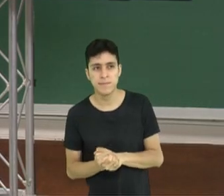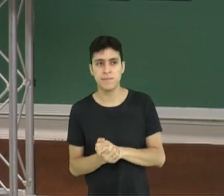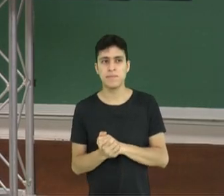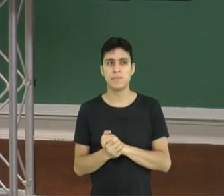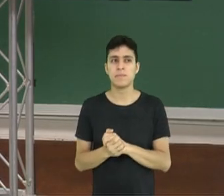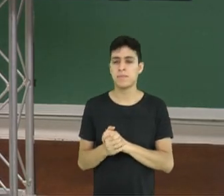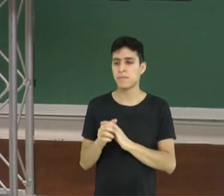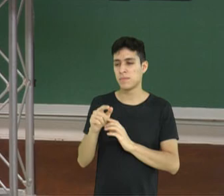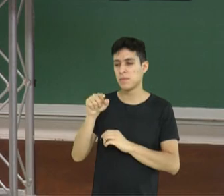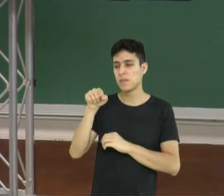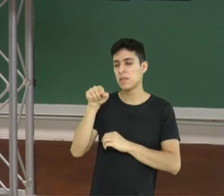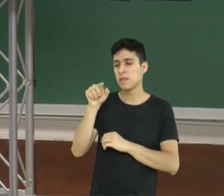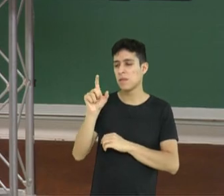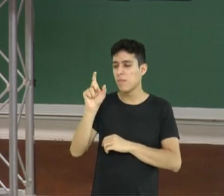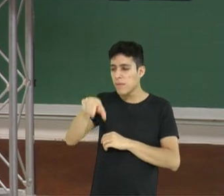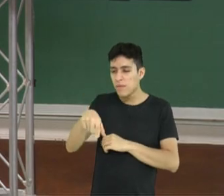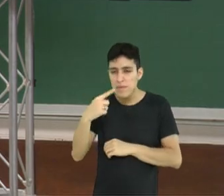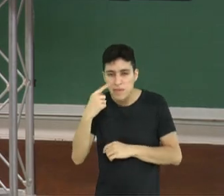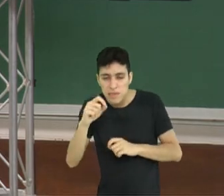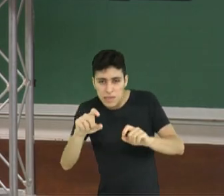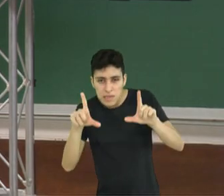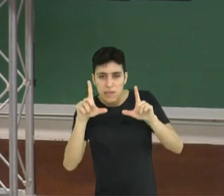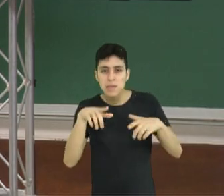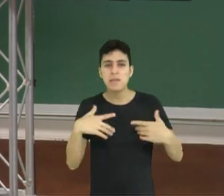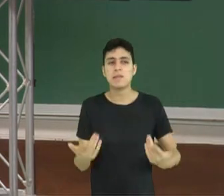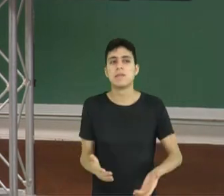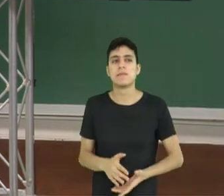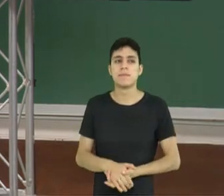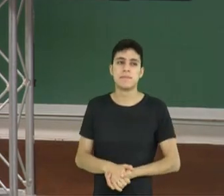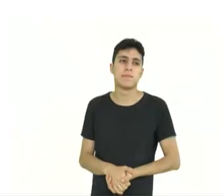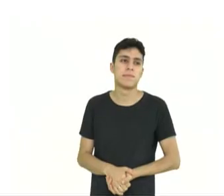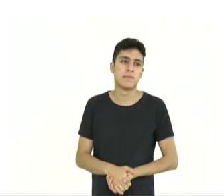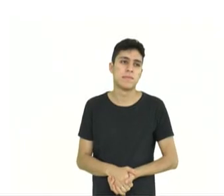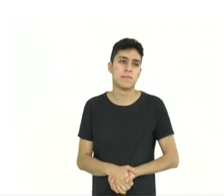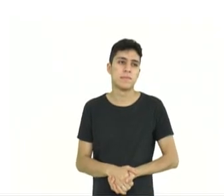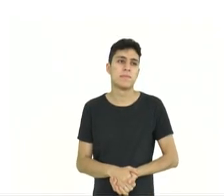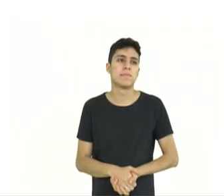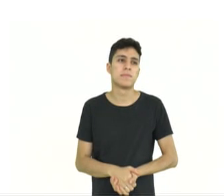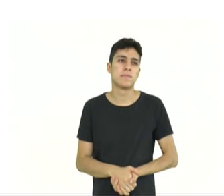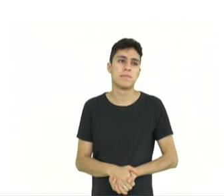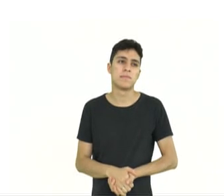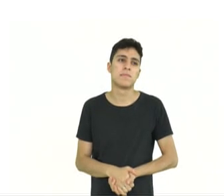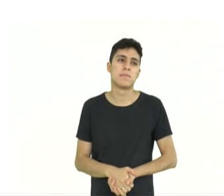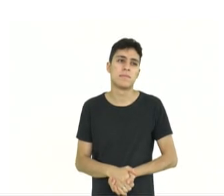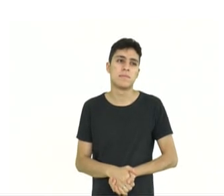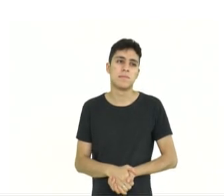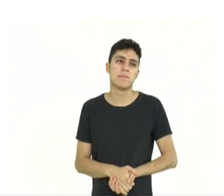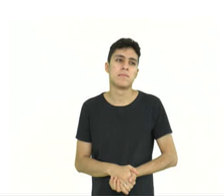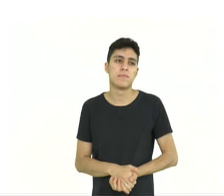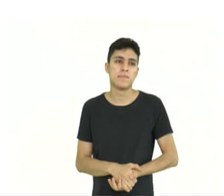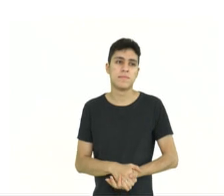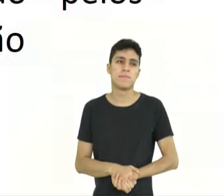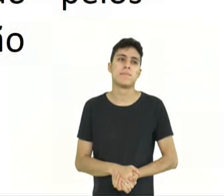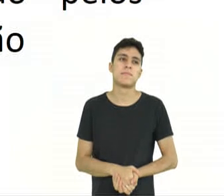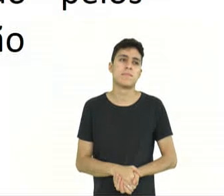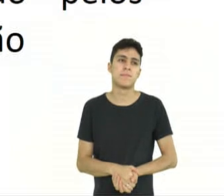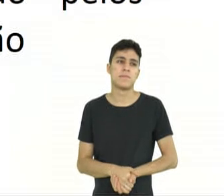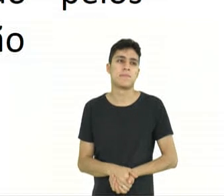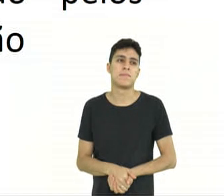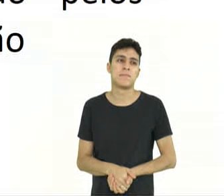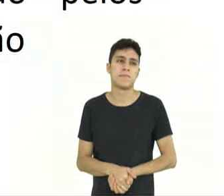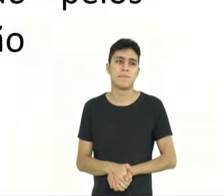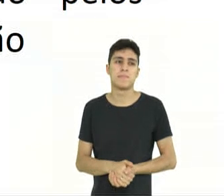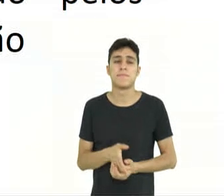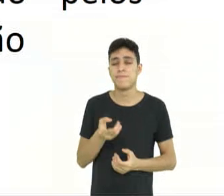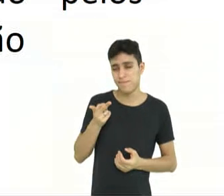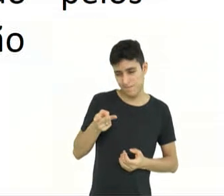Unidos né que você dava um like ou para entrar para visualizar tudo a Nickelodeon on e